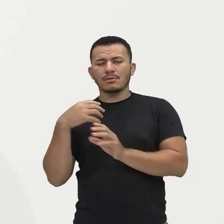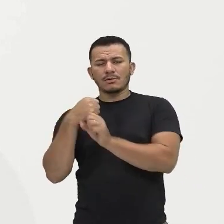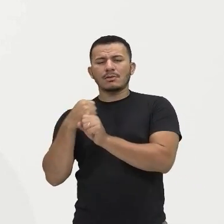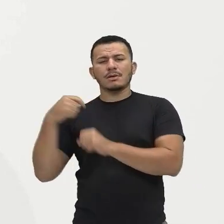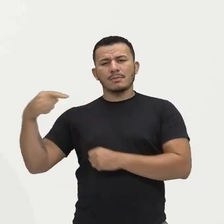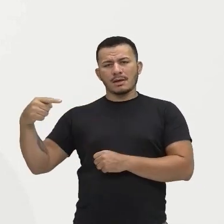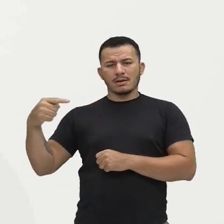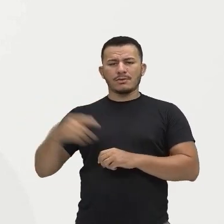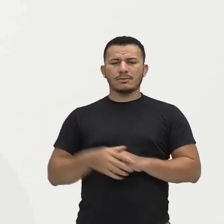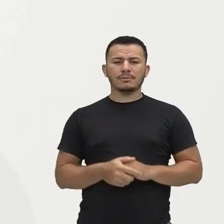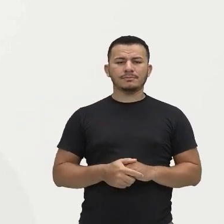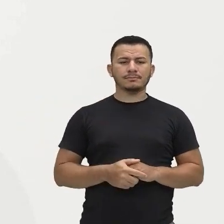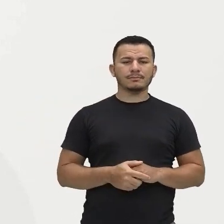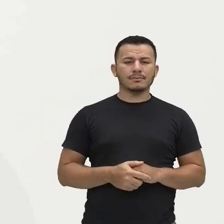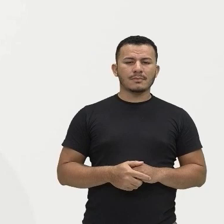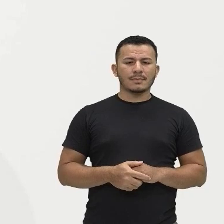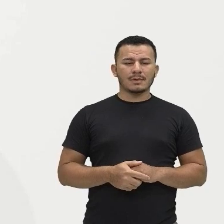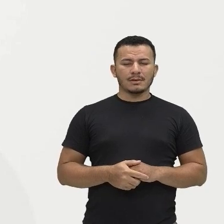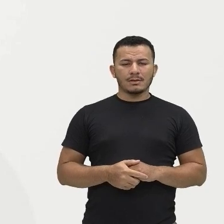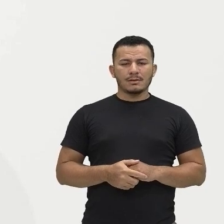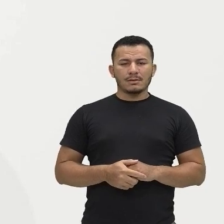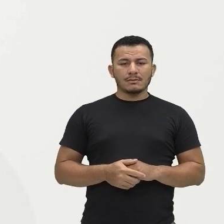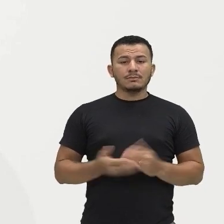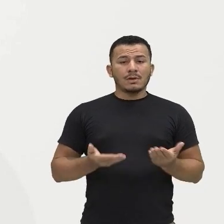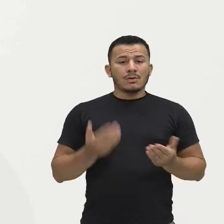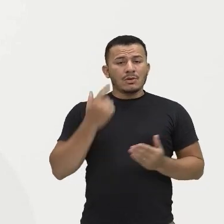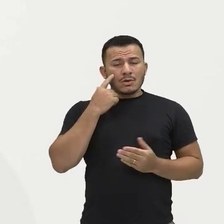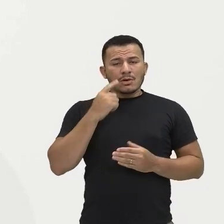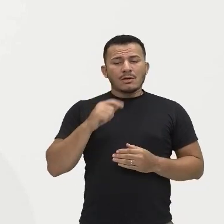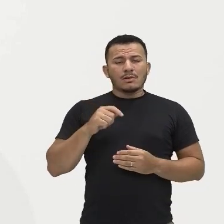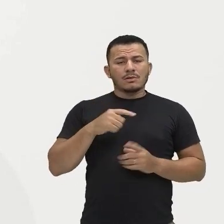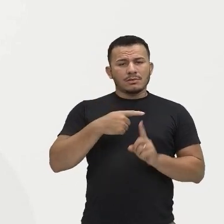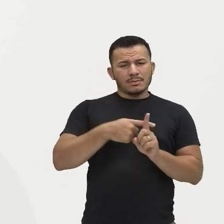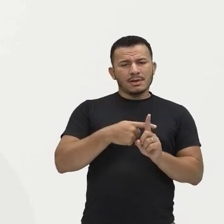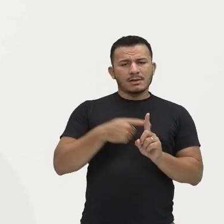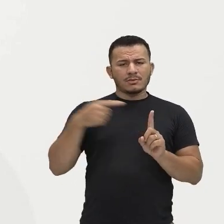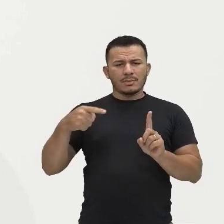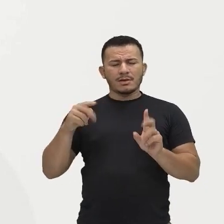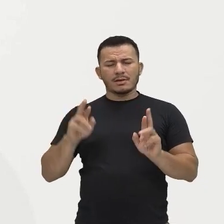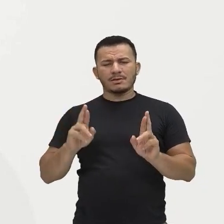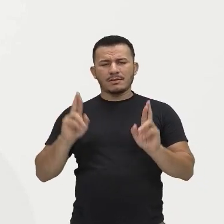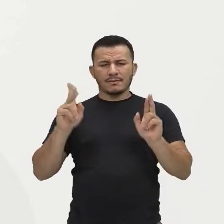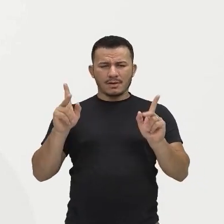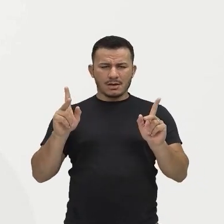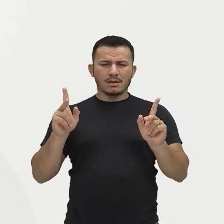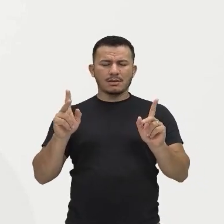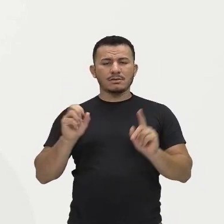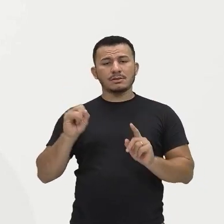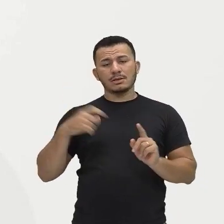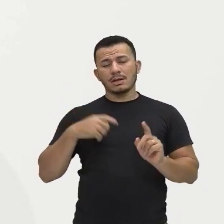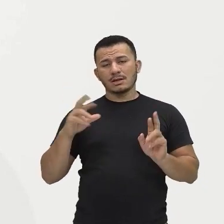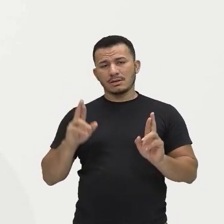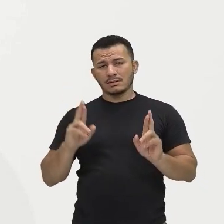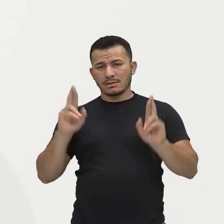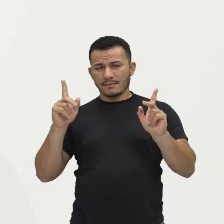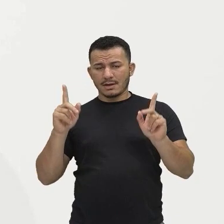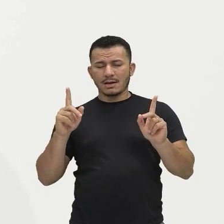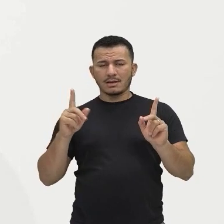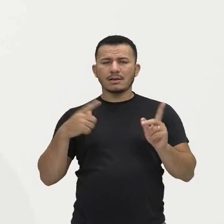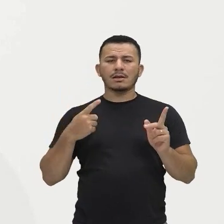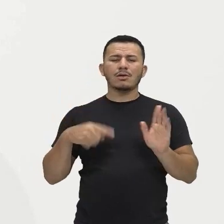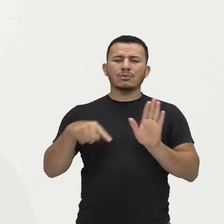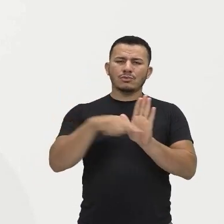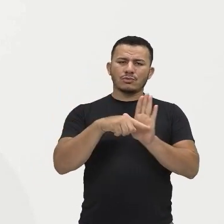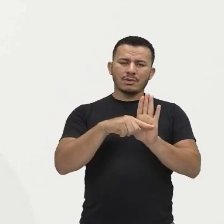aí veio o 12. Agora, os sinais são diferentes. Quando os sinais são diferentes, subtrai